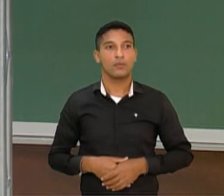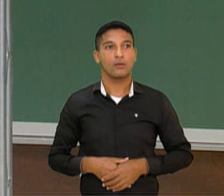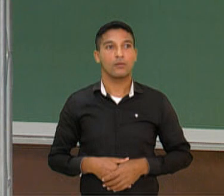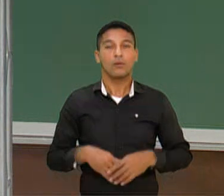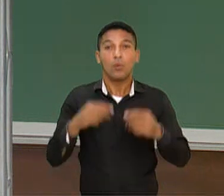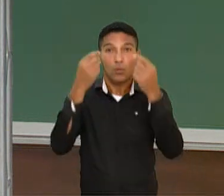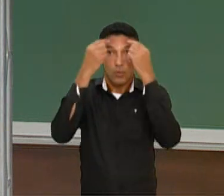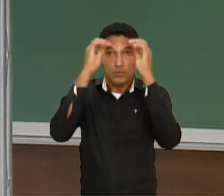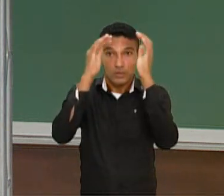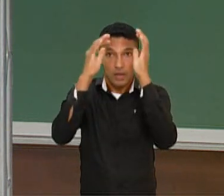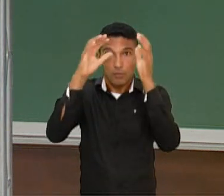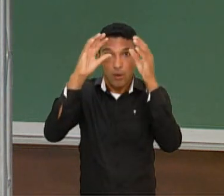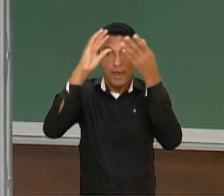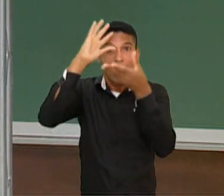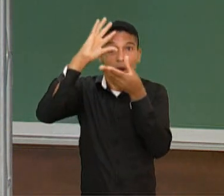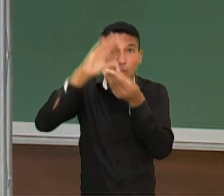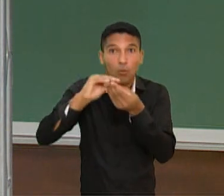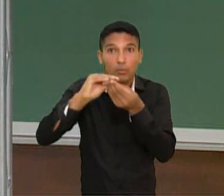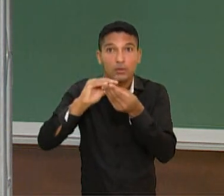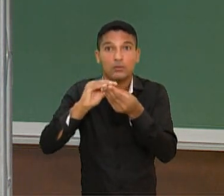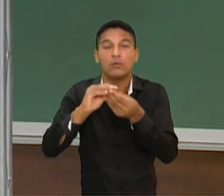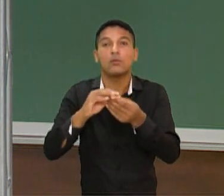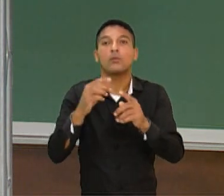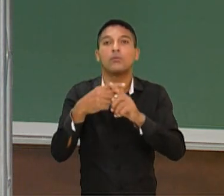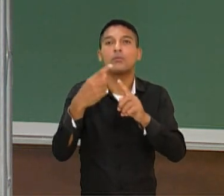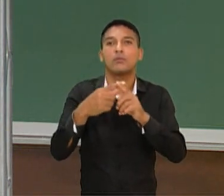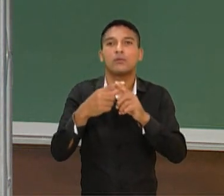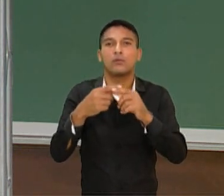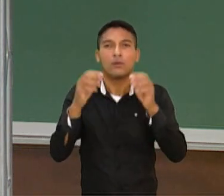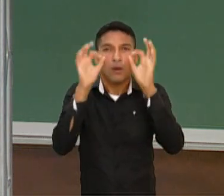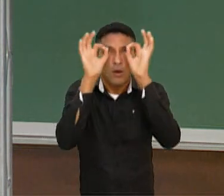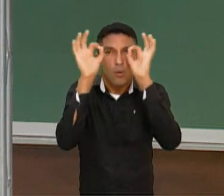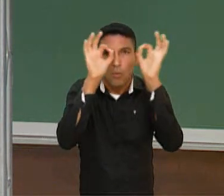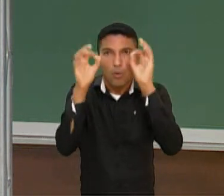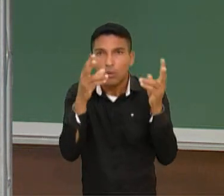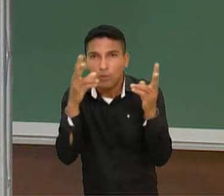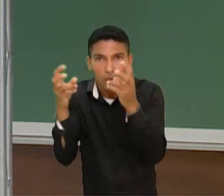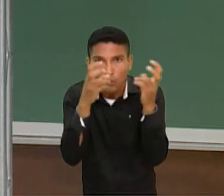ter aqui? Os bastonetes aqui, ó, eles estão